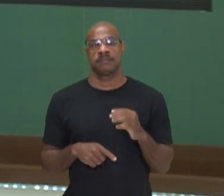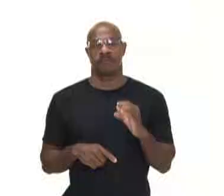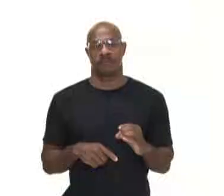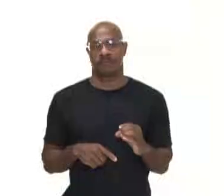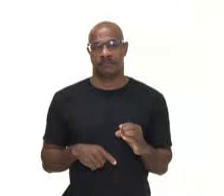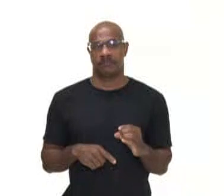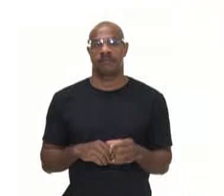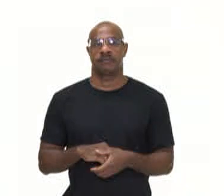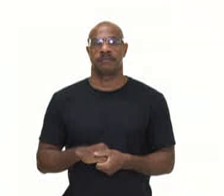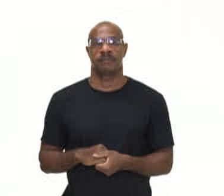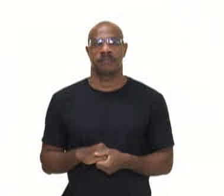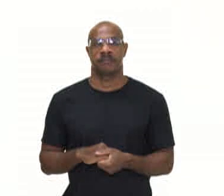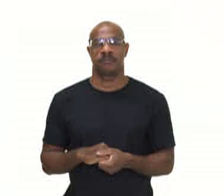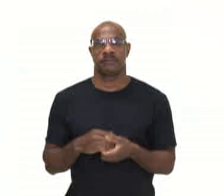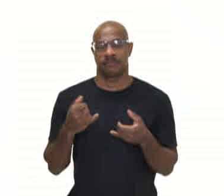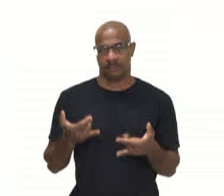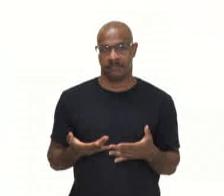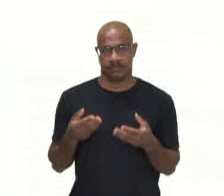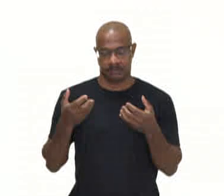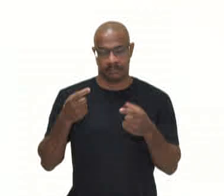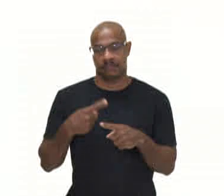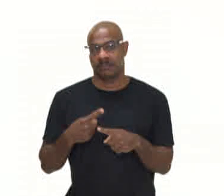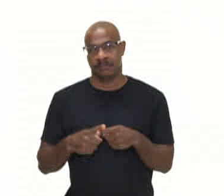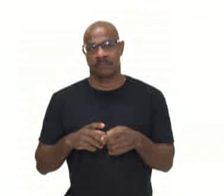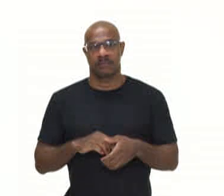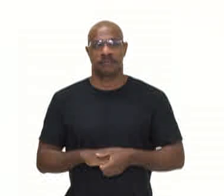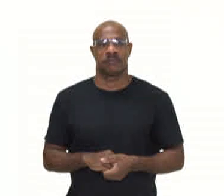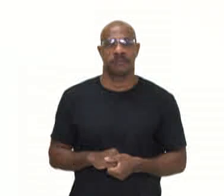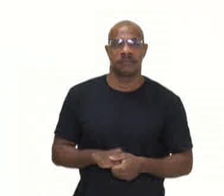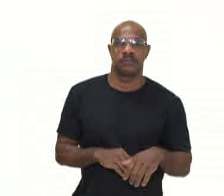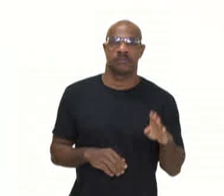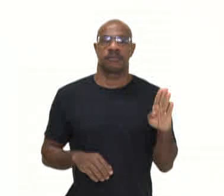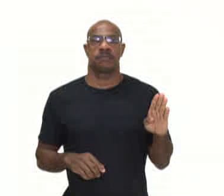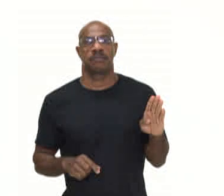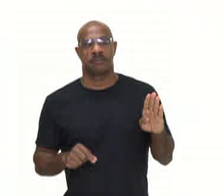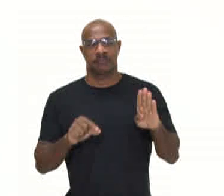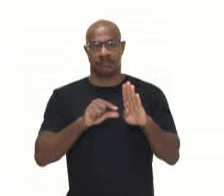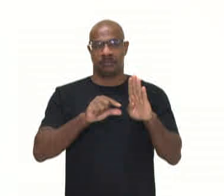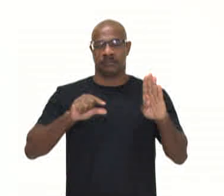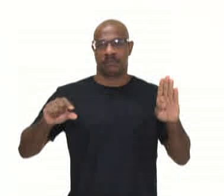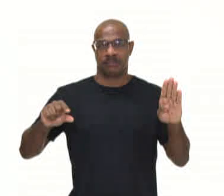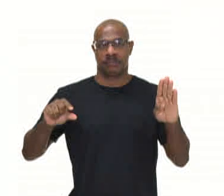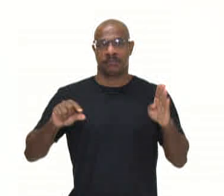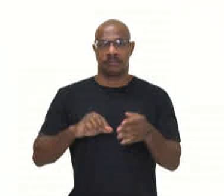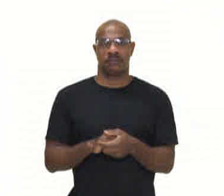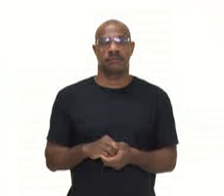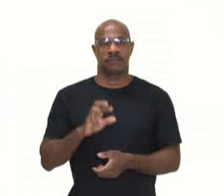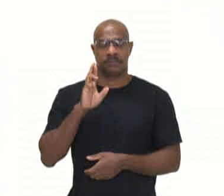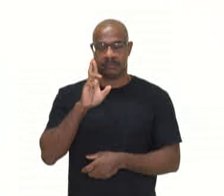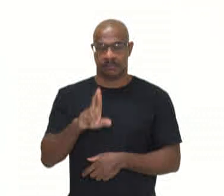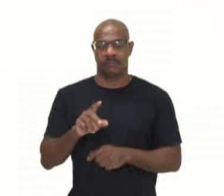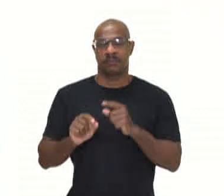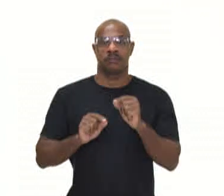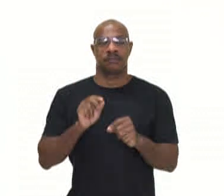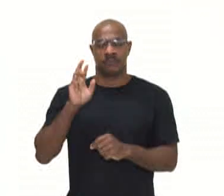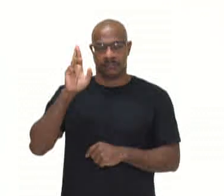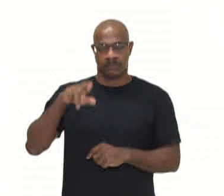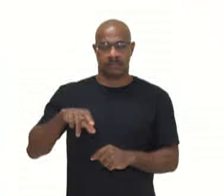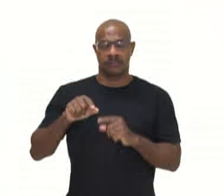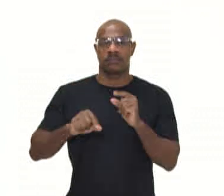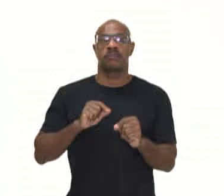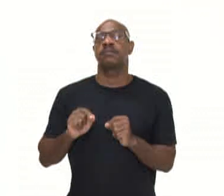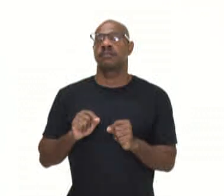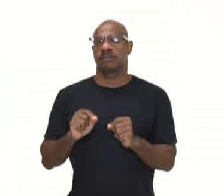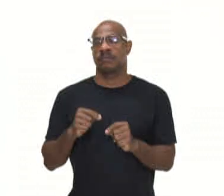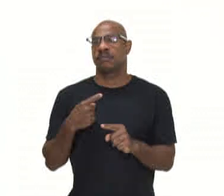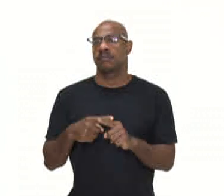porquê. Na letra B, the reason someone should study a new language. As razões, sobre o que é o texto? Sobre